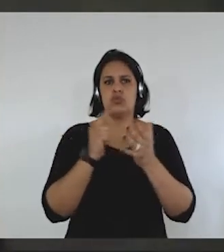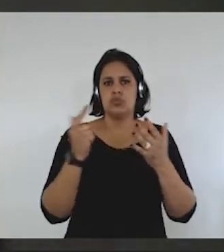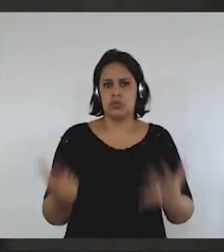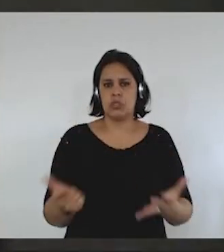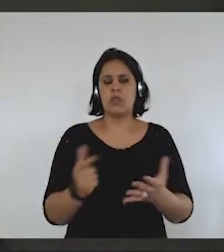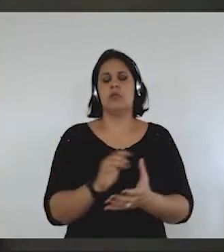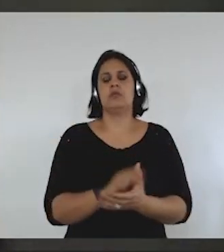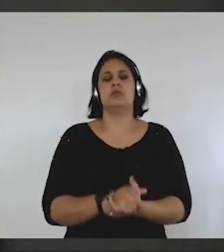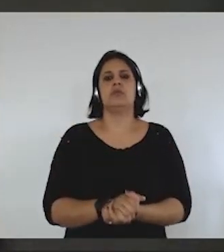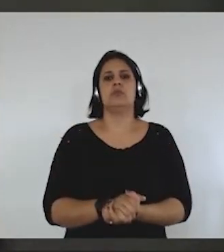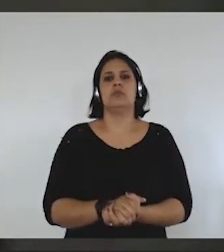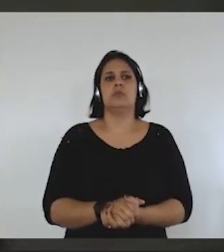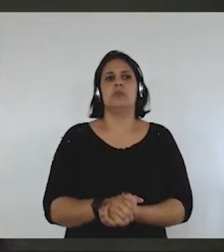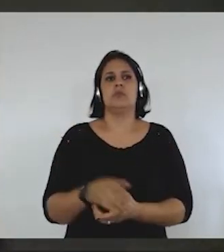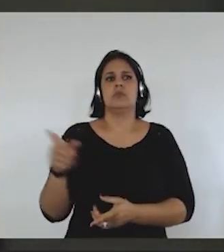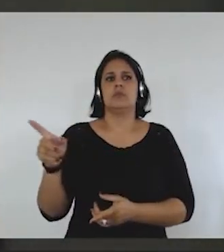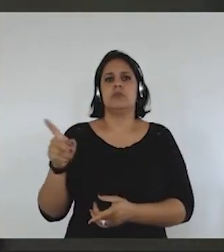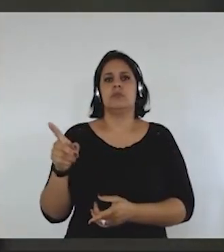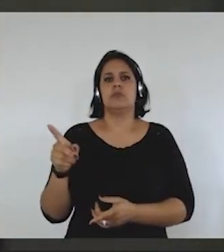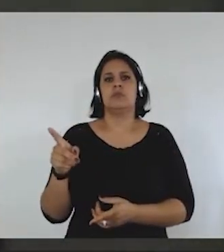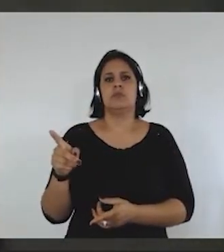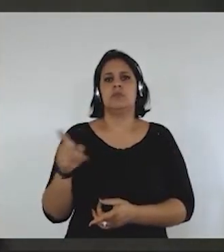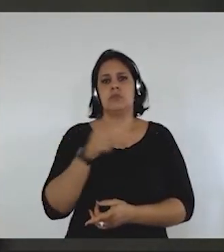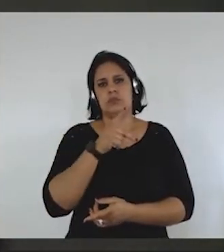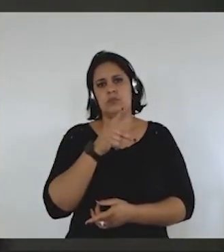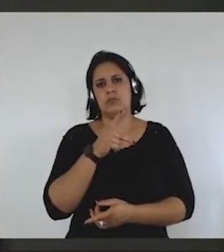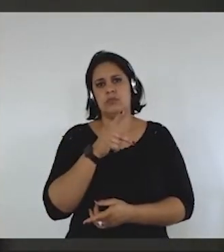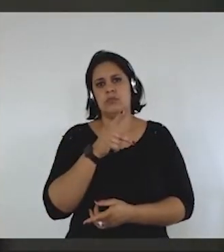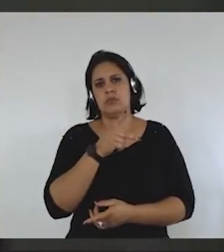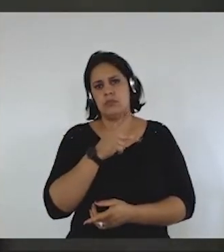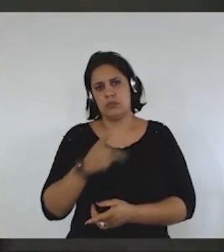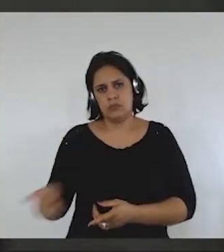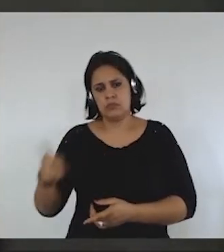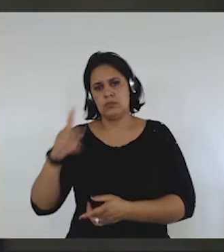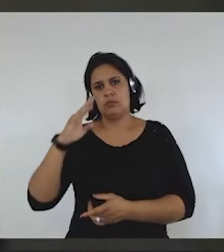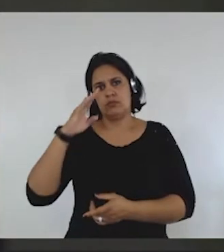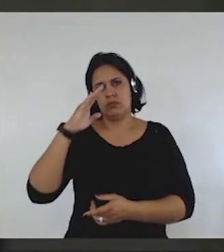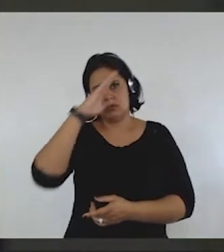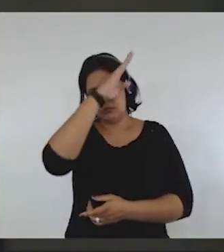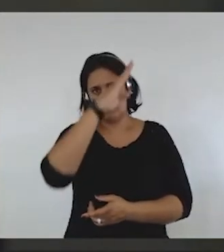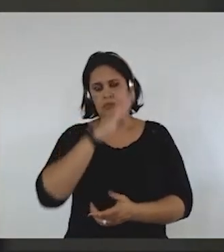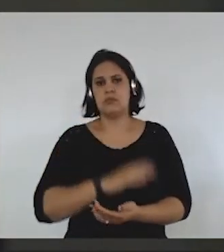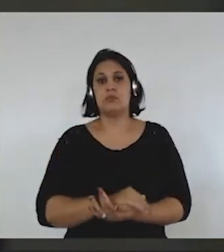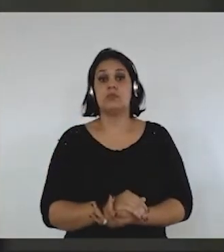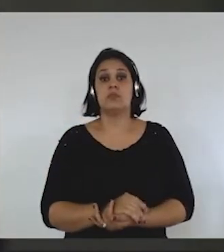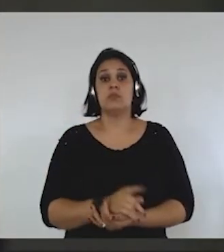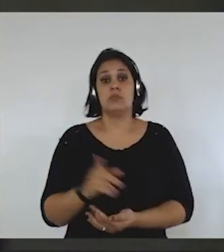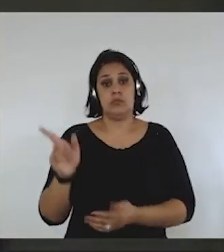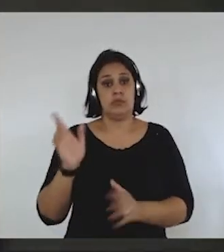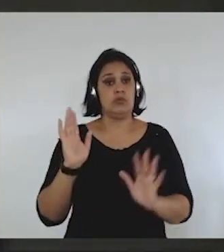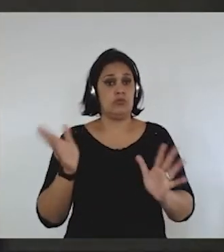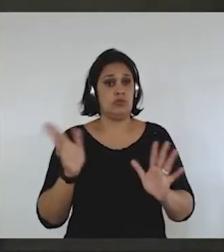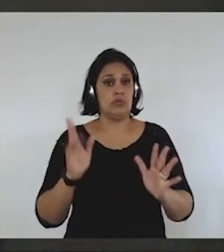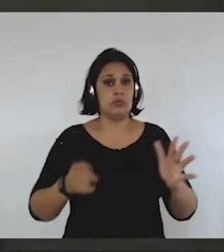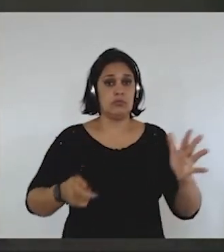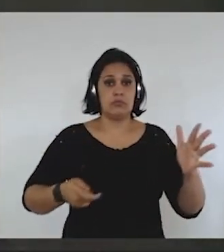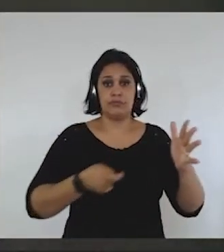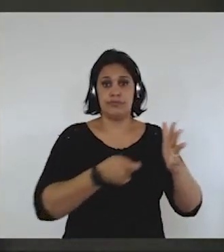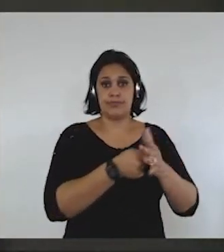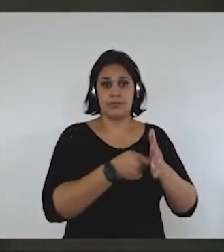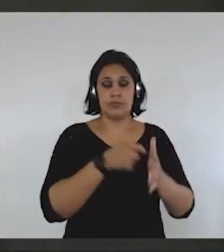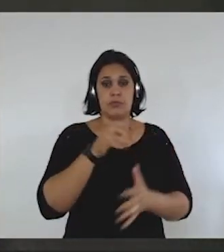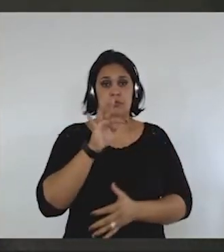o presidente do Brasil, presidente da República Federativa do Brasil, foi denunciado no